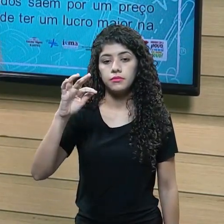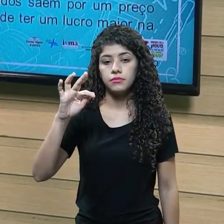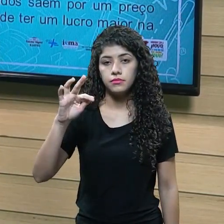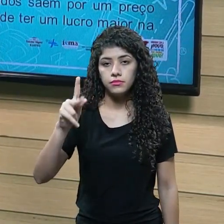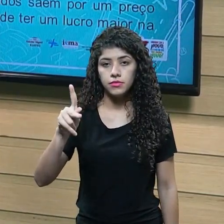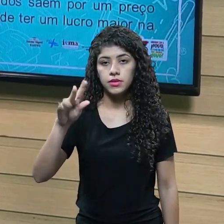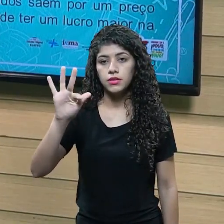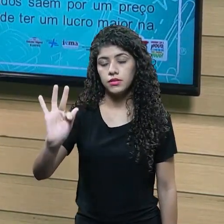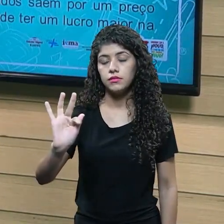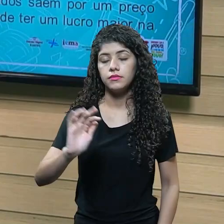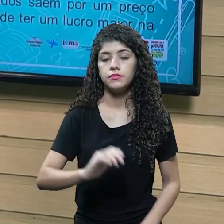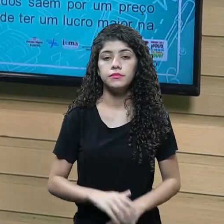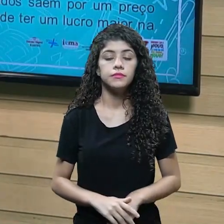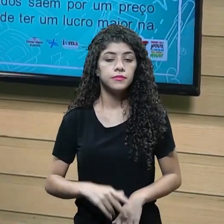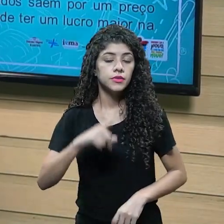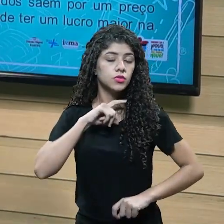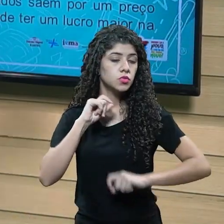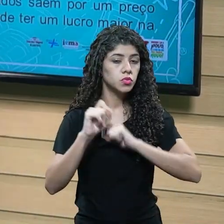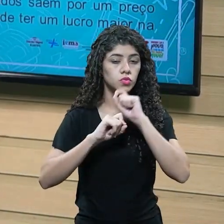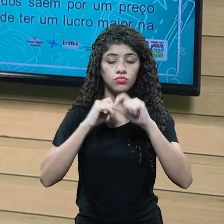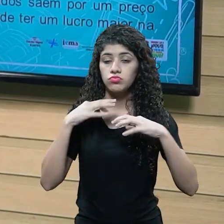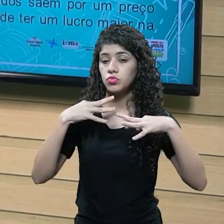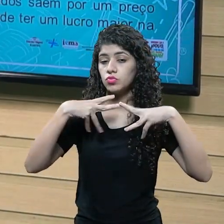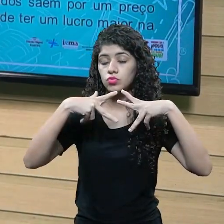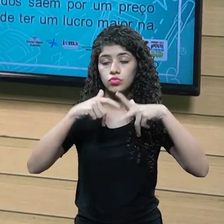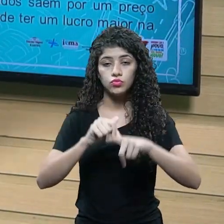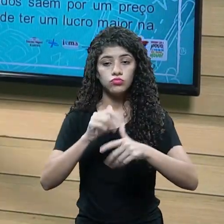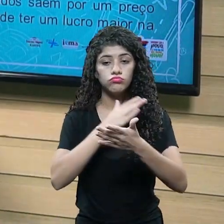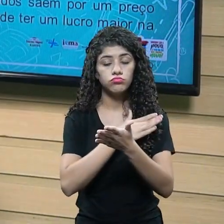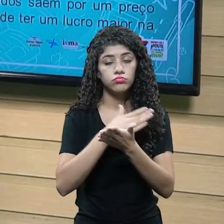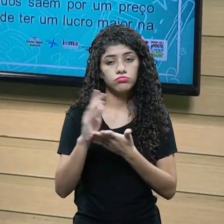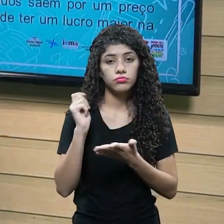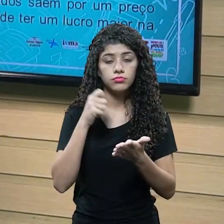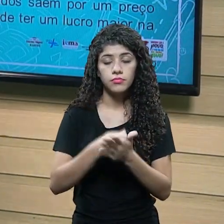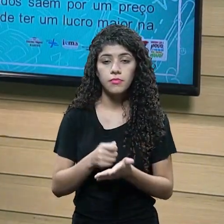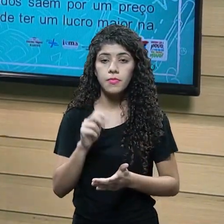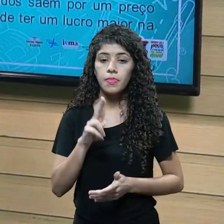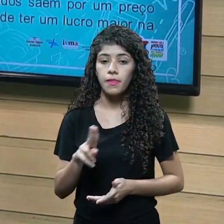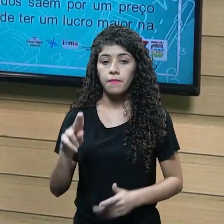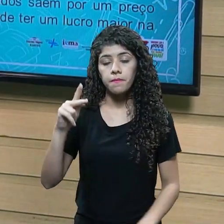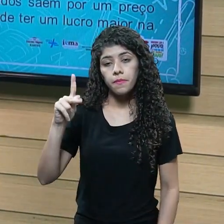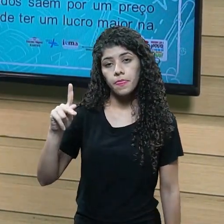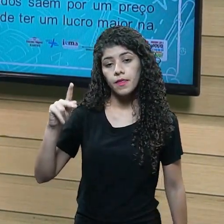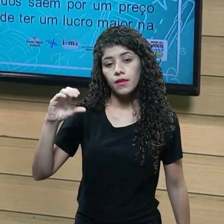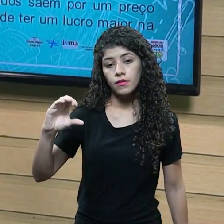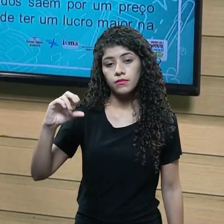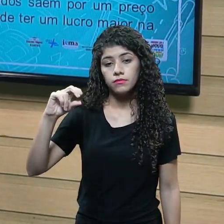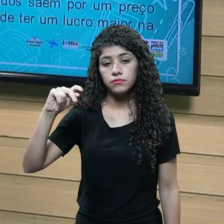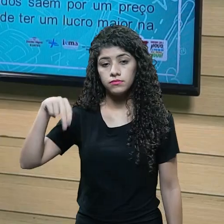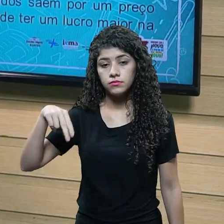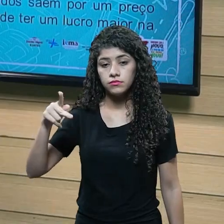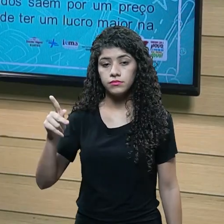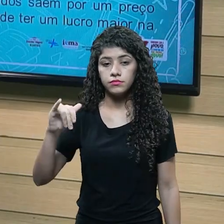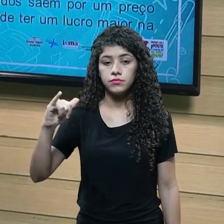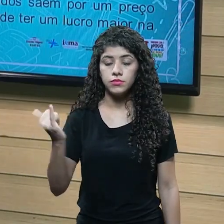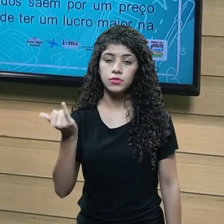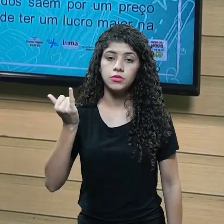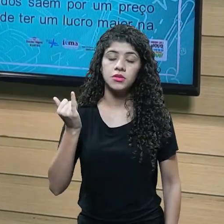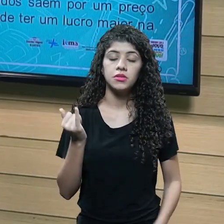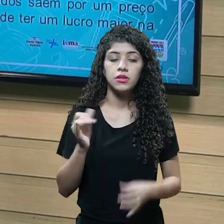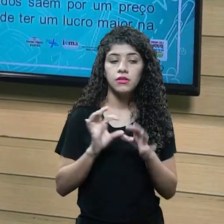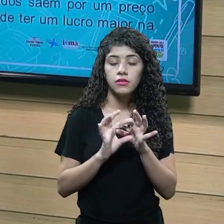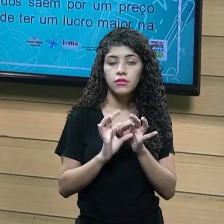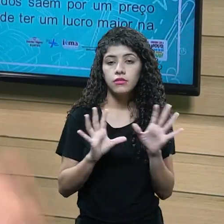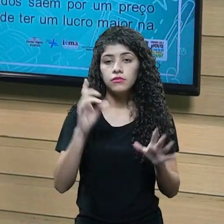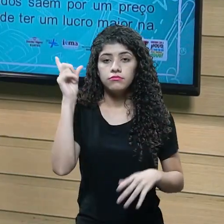pessoa física, então isso tudo. Então a partir do momento que eu faço a minha compra através do CNPJ, eu consigo observar que facilita meu comércio, a minha